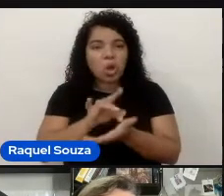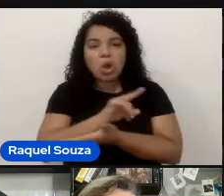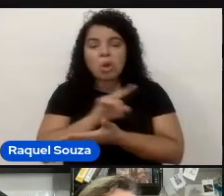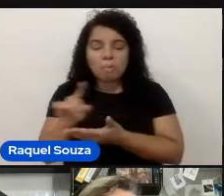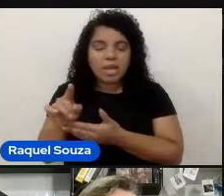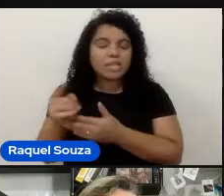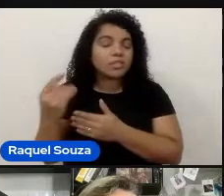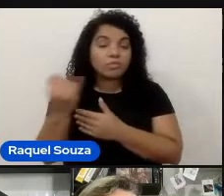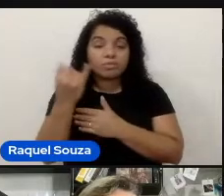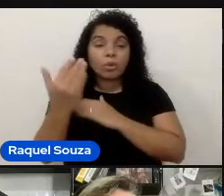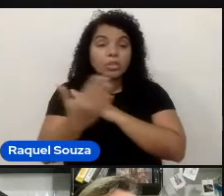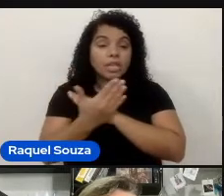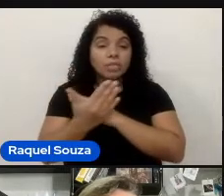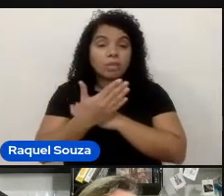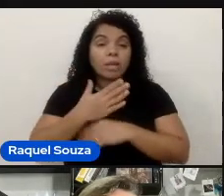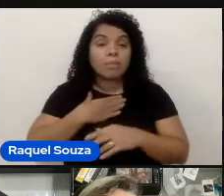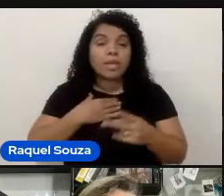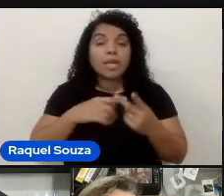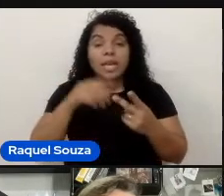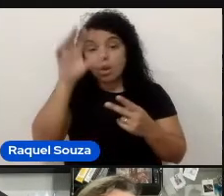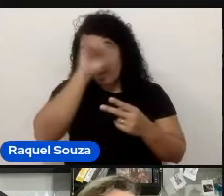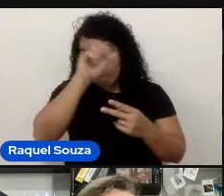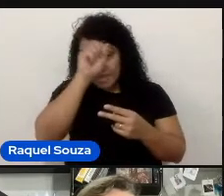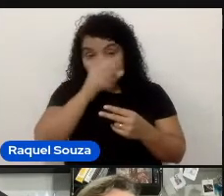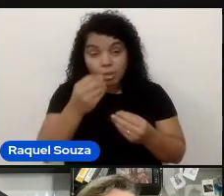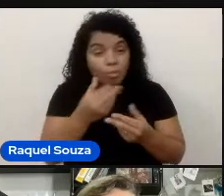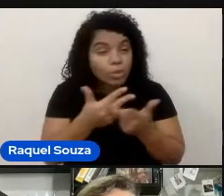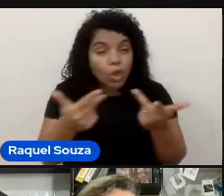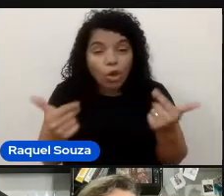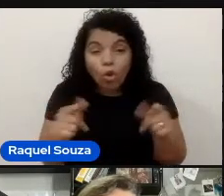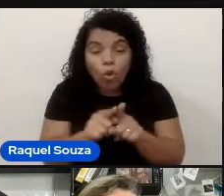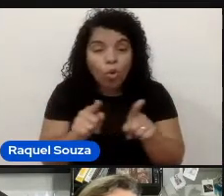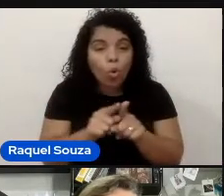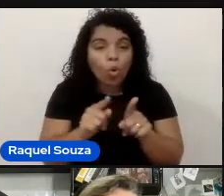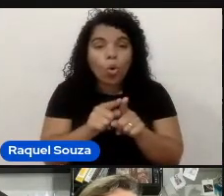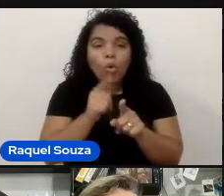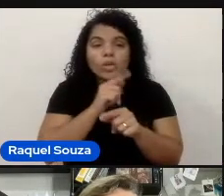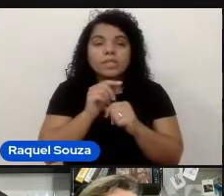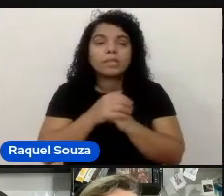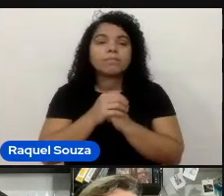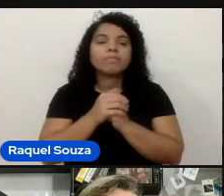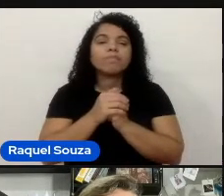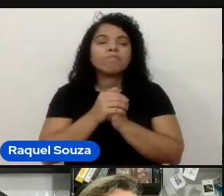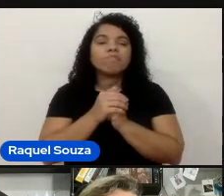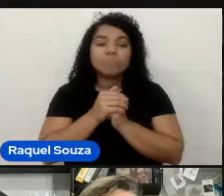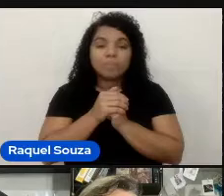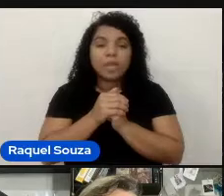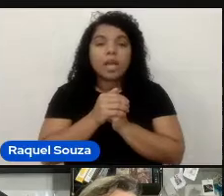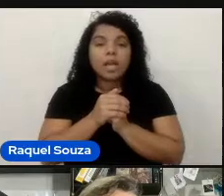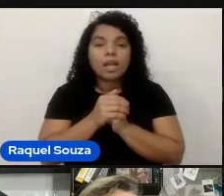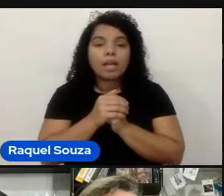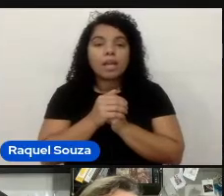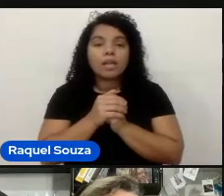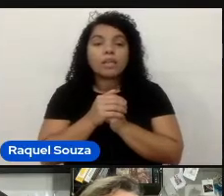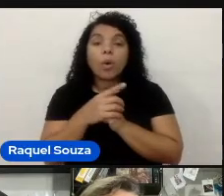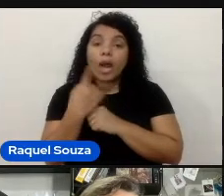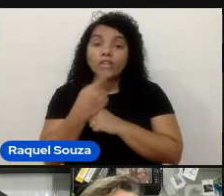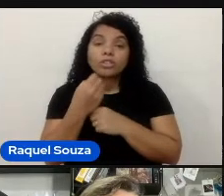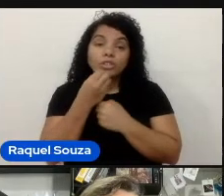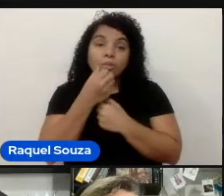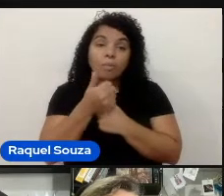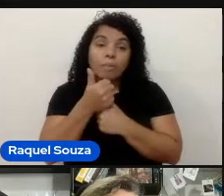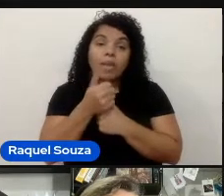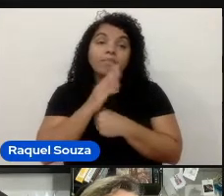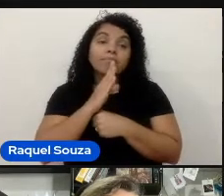águas na minha carreira. Eu aprendi muita coisa, então eu acho que estamos muito bem abastecidos